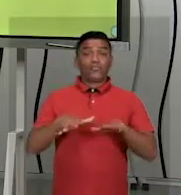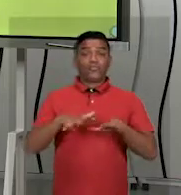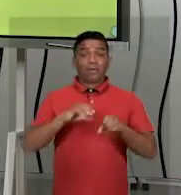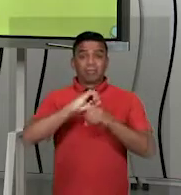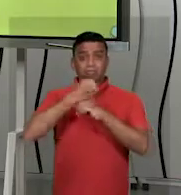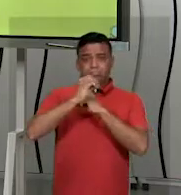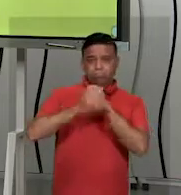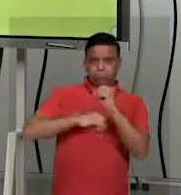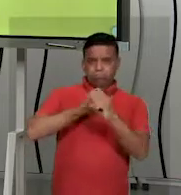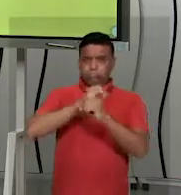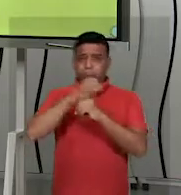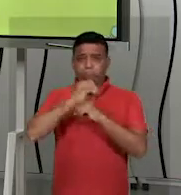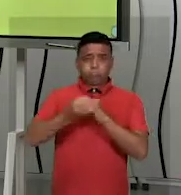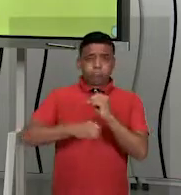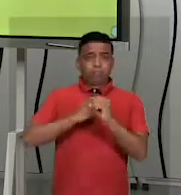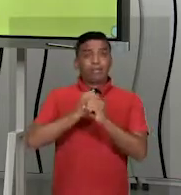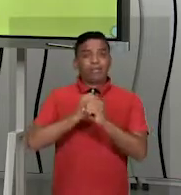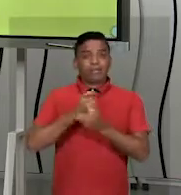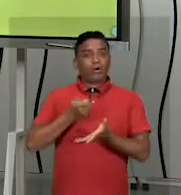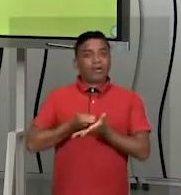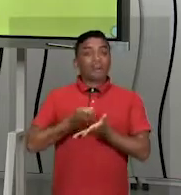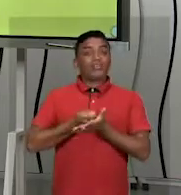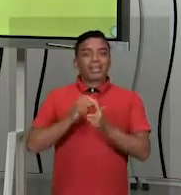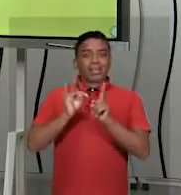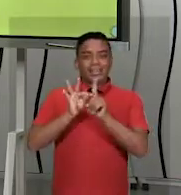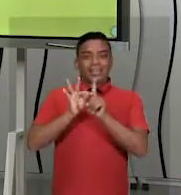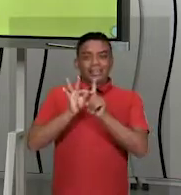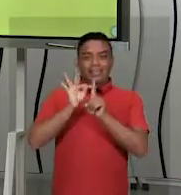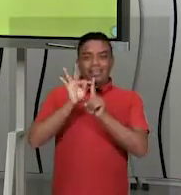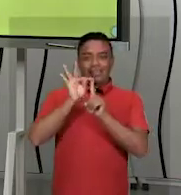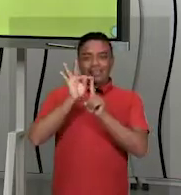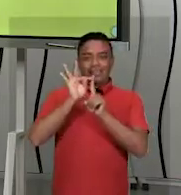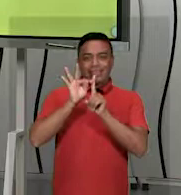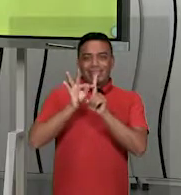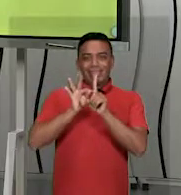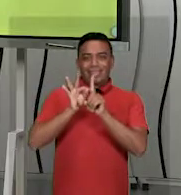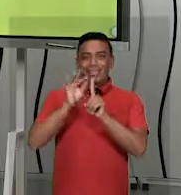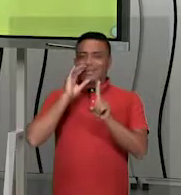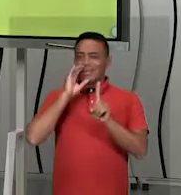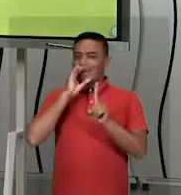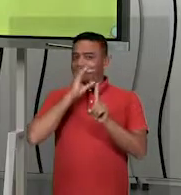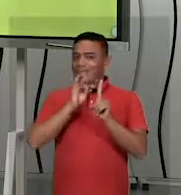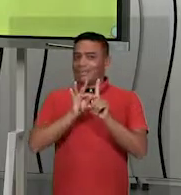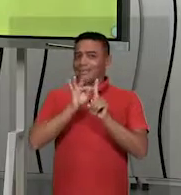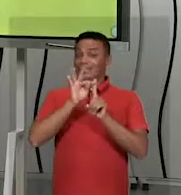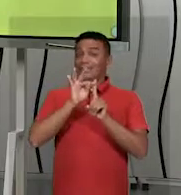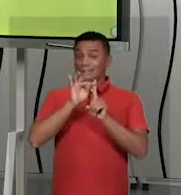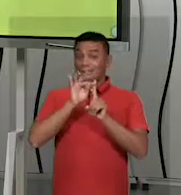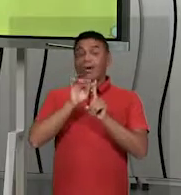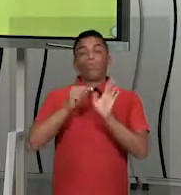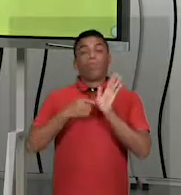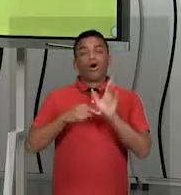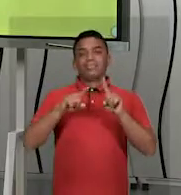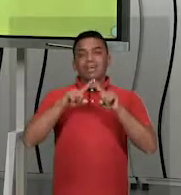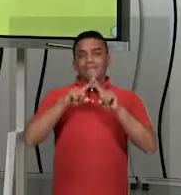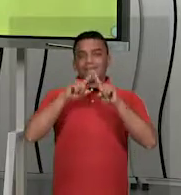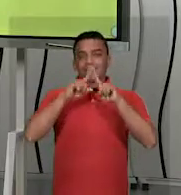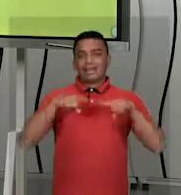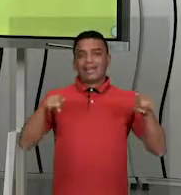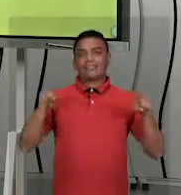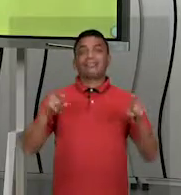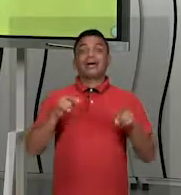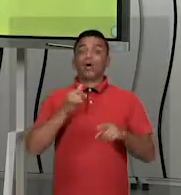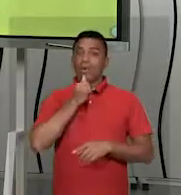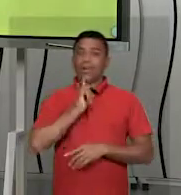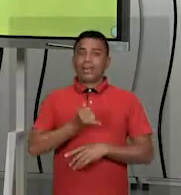partículas garante a temperatura. Então, se garante a temperatura, vai garantir a variação da energia cinética,